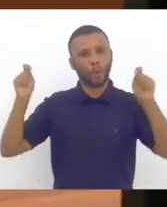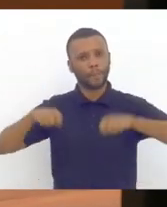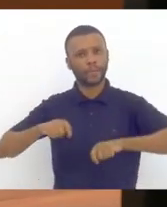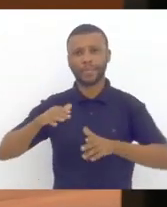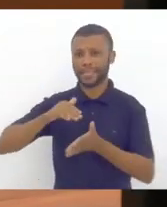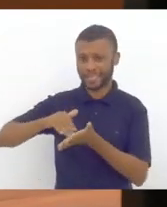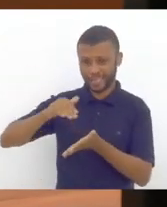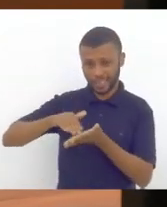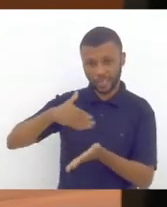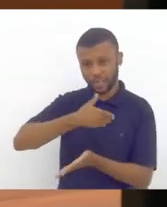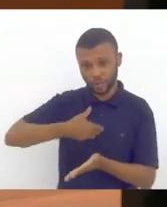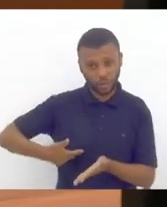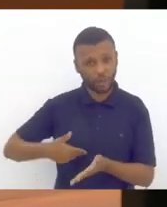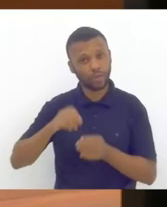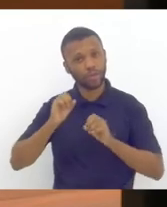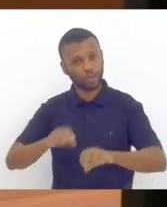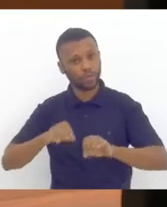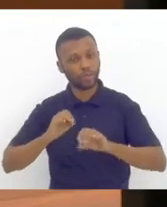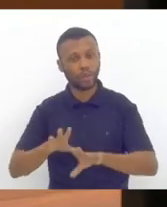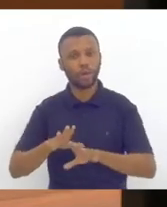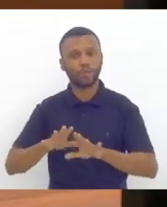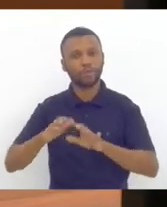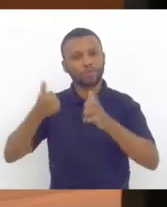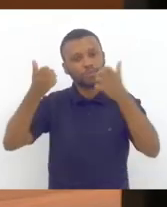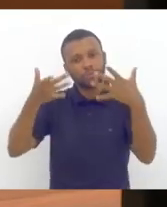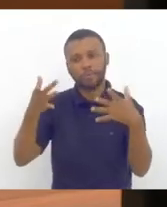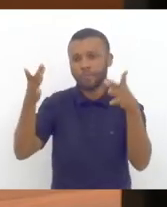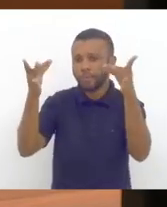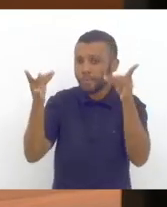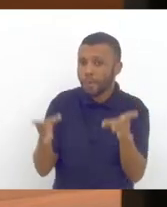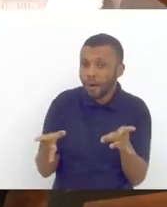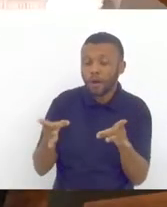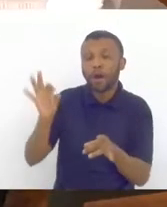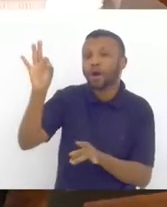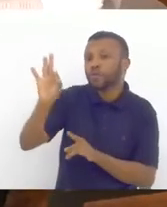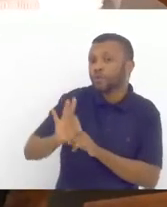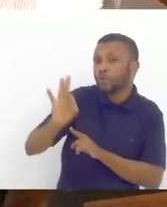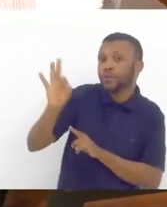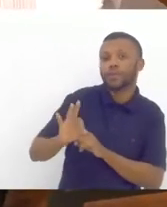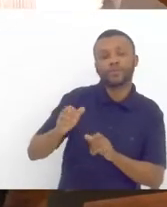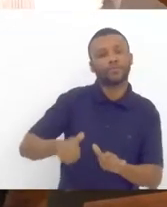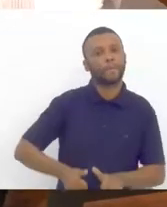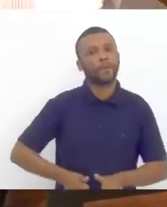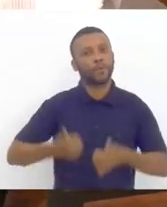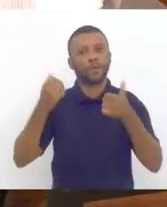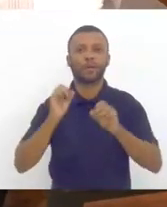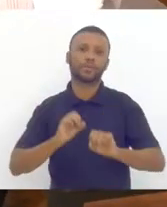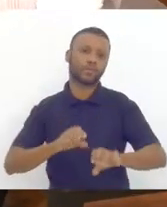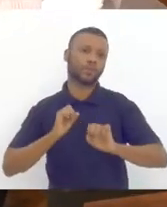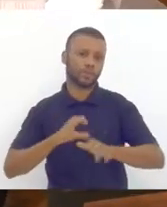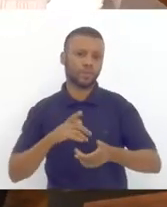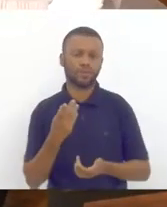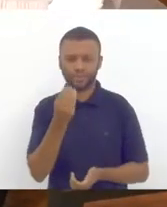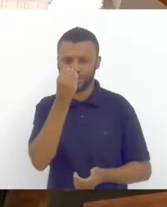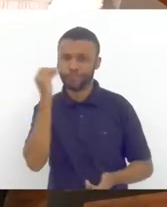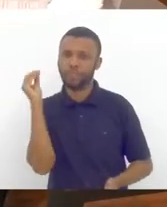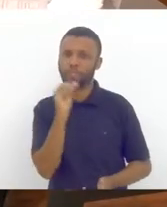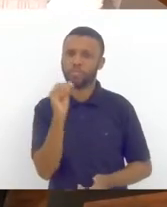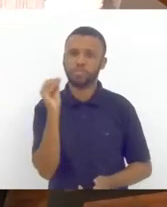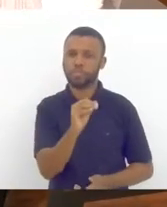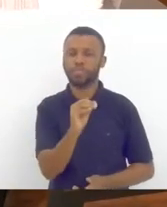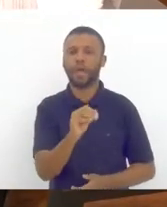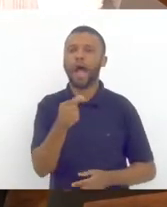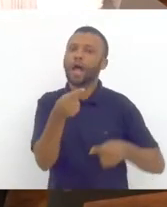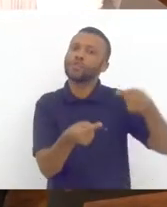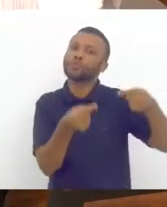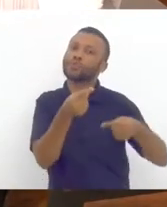Estadual de Educação a definição do índice de melhoria da educação, desprezando aí a discussão da